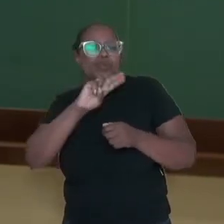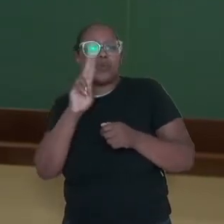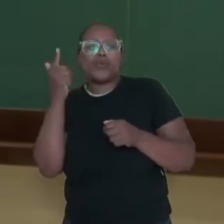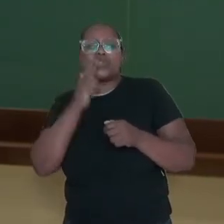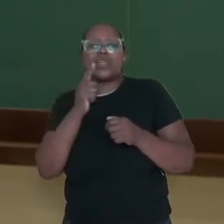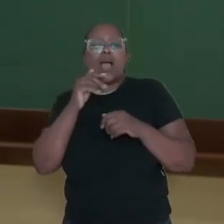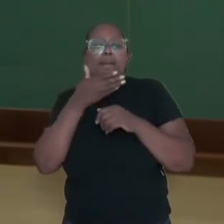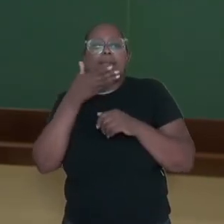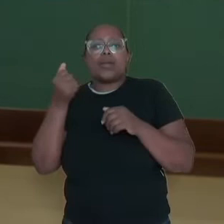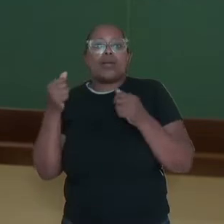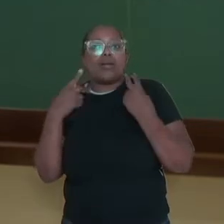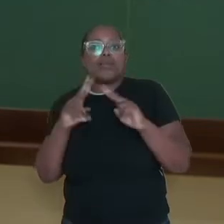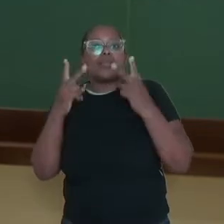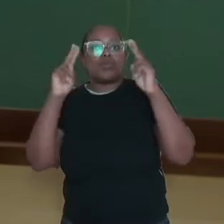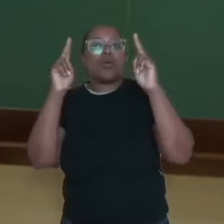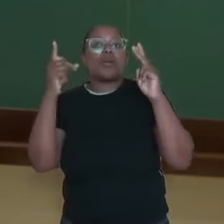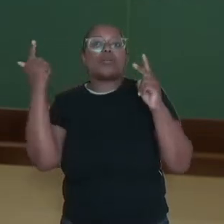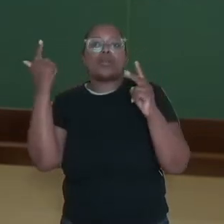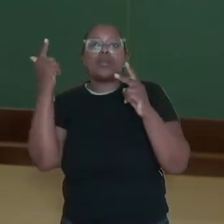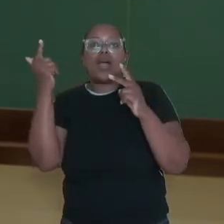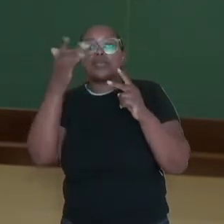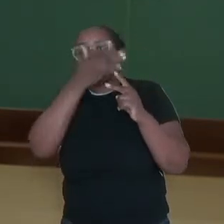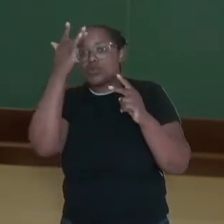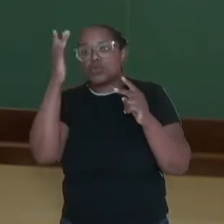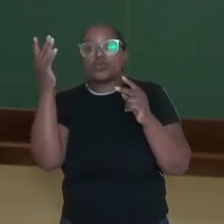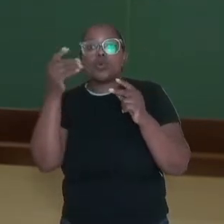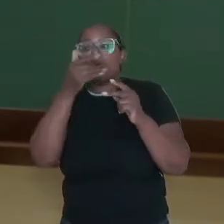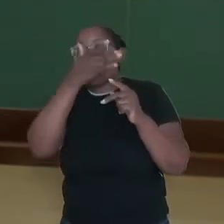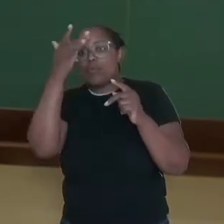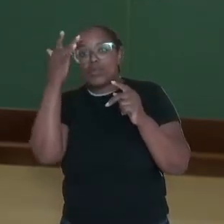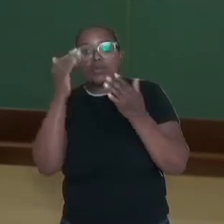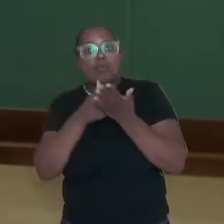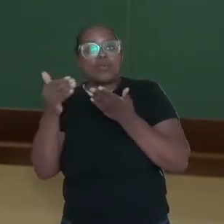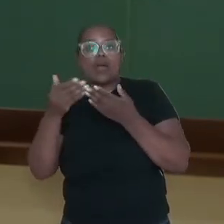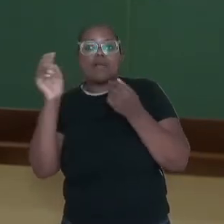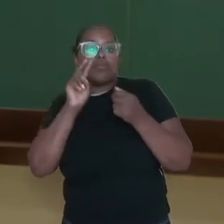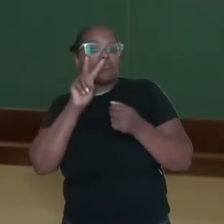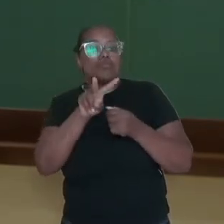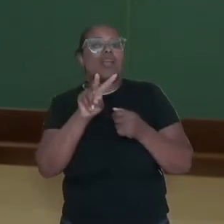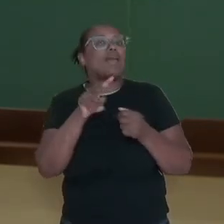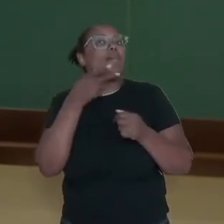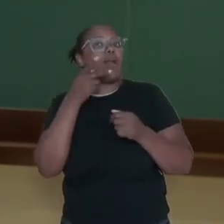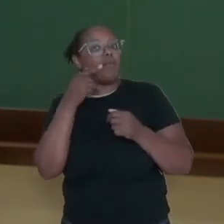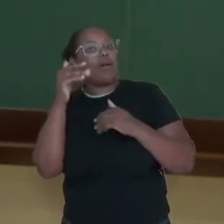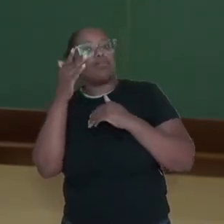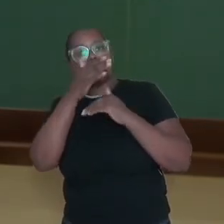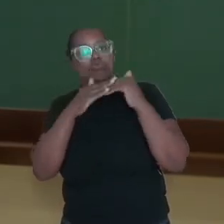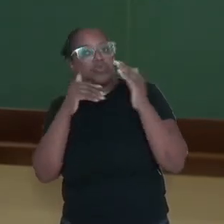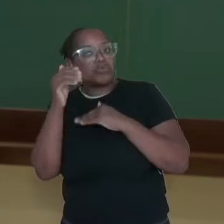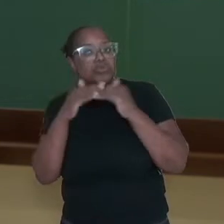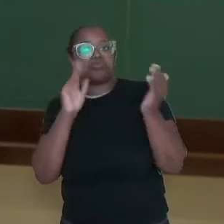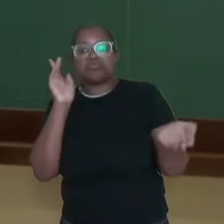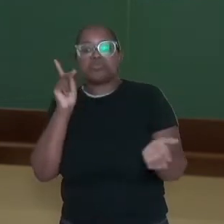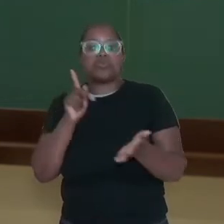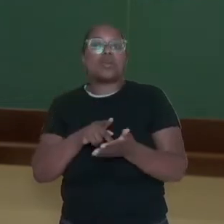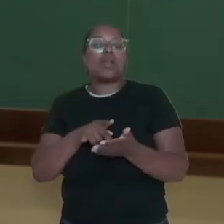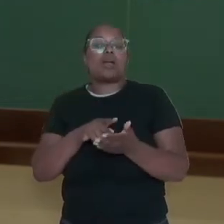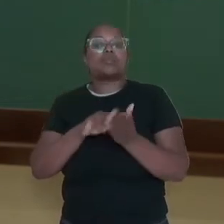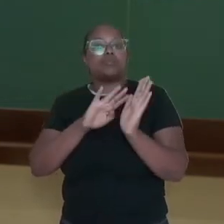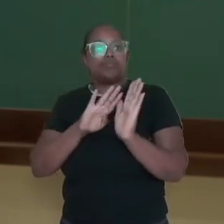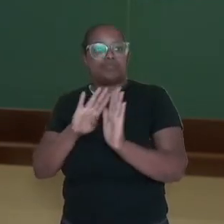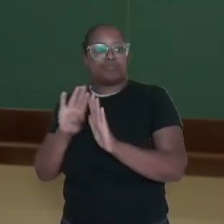ficar conhecidos. Aí, a Twin Galaxies, ela organizou uma equipe